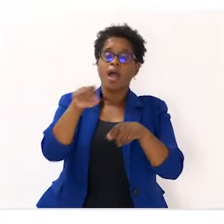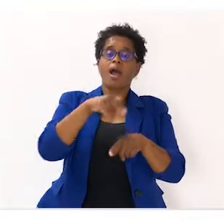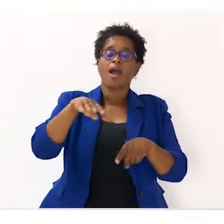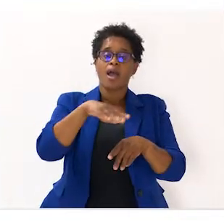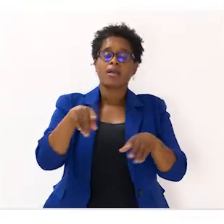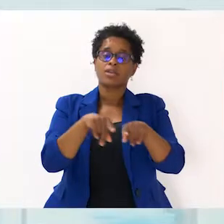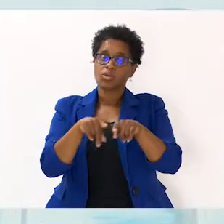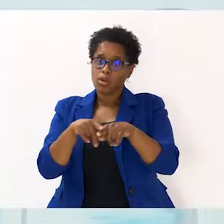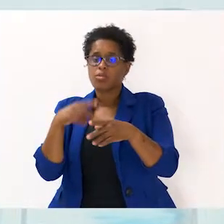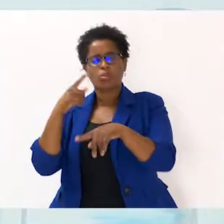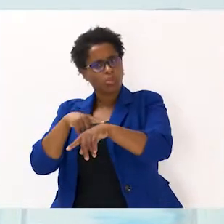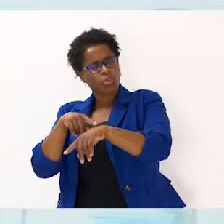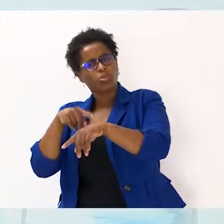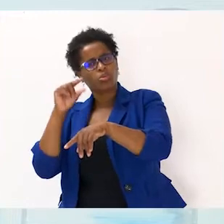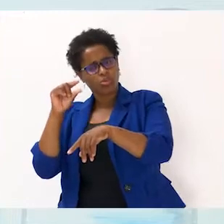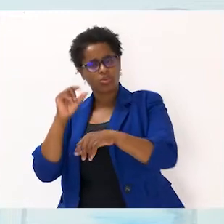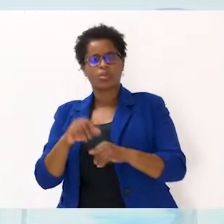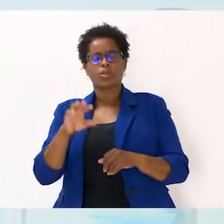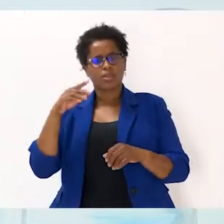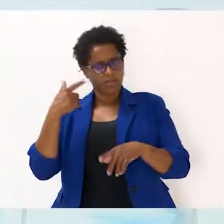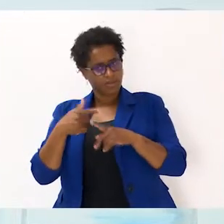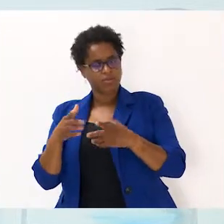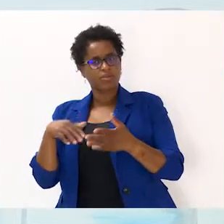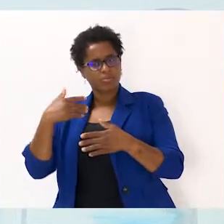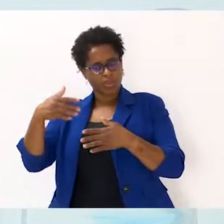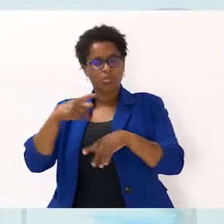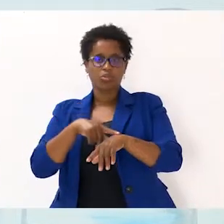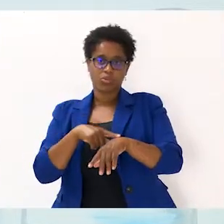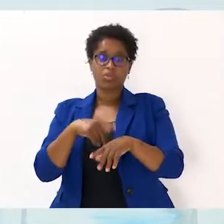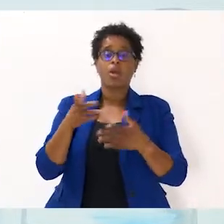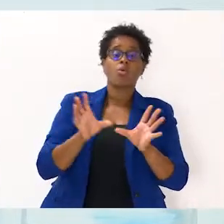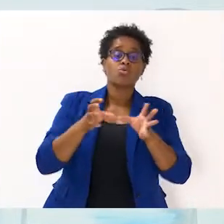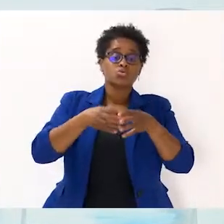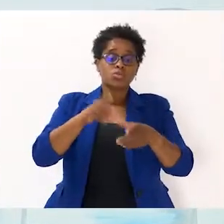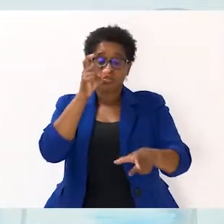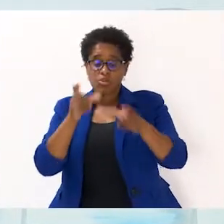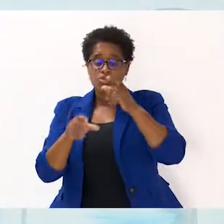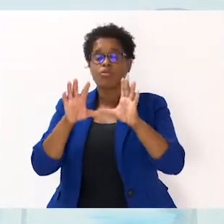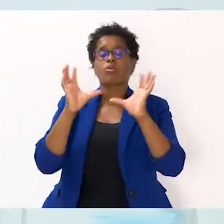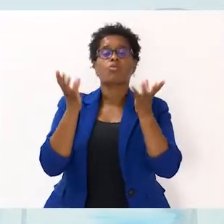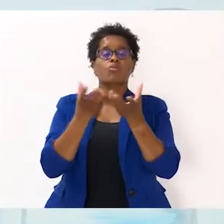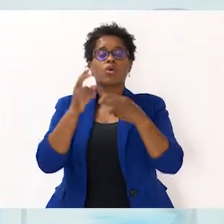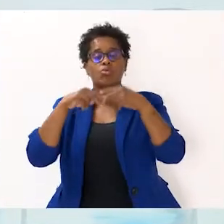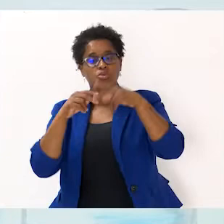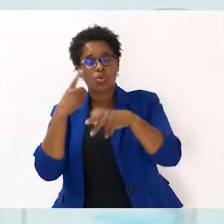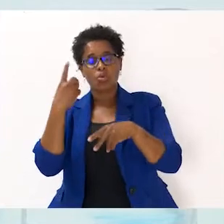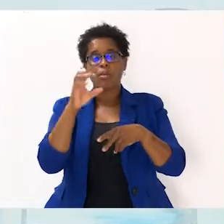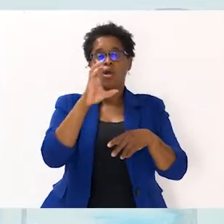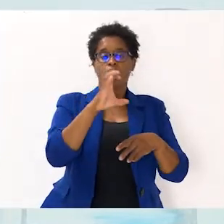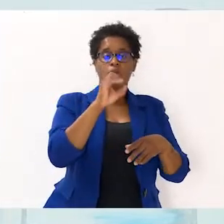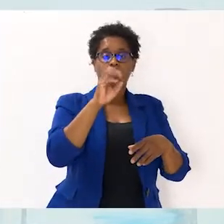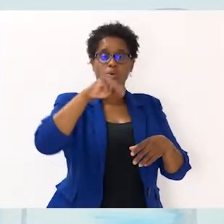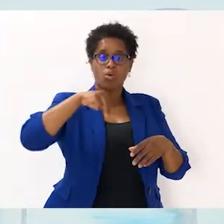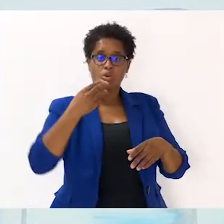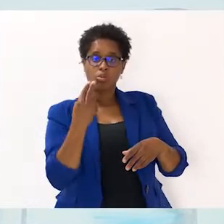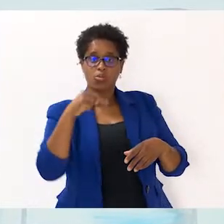determinado período. Agora, conjunto de populações vão formar uma comunidade. Reparem que aqui nós